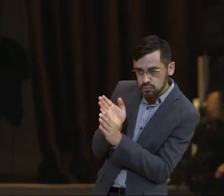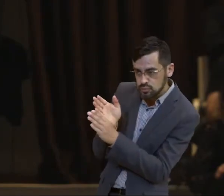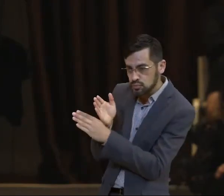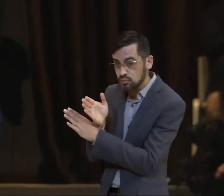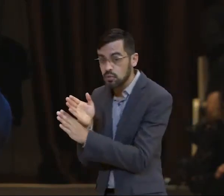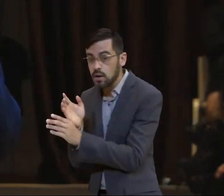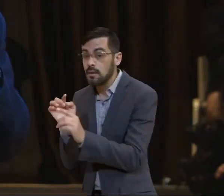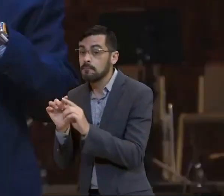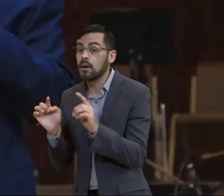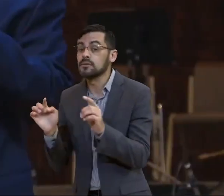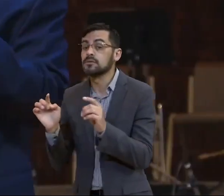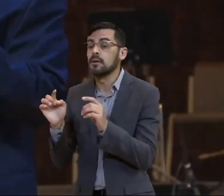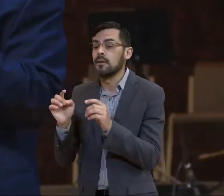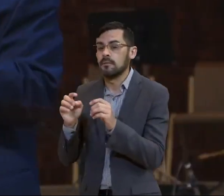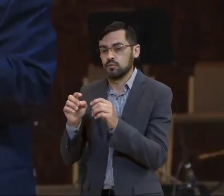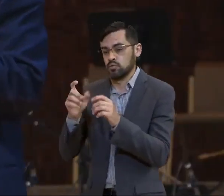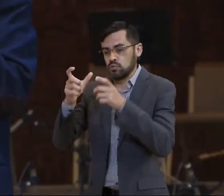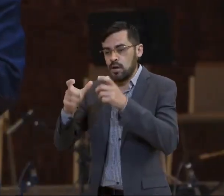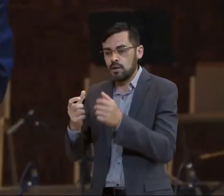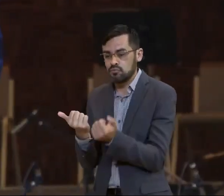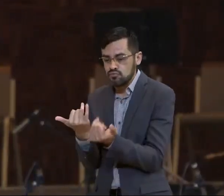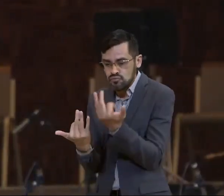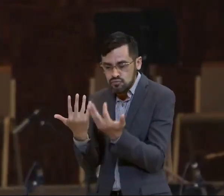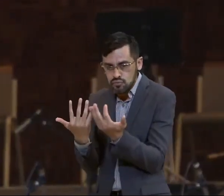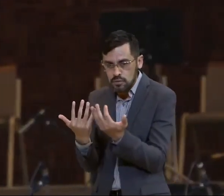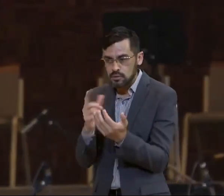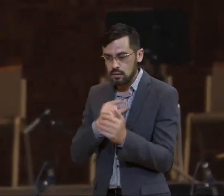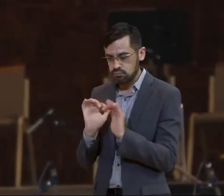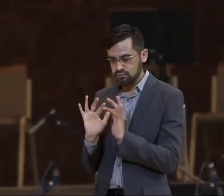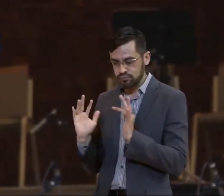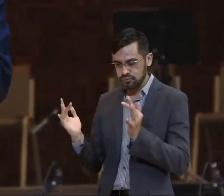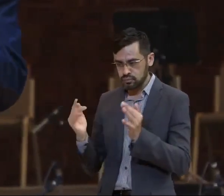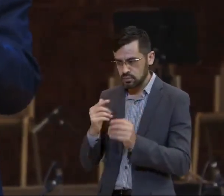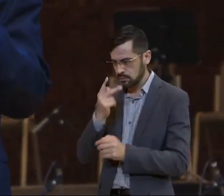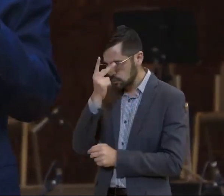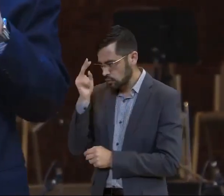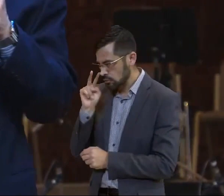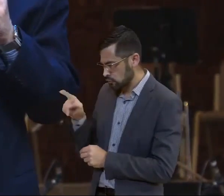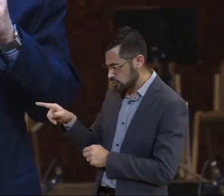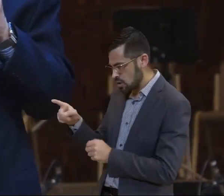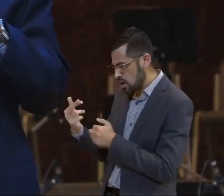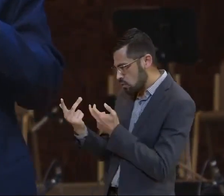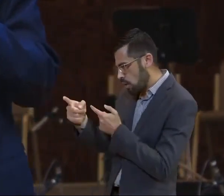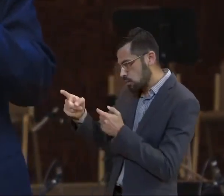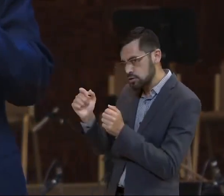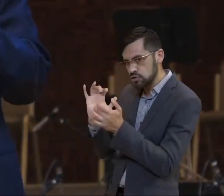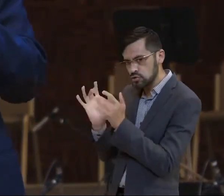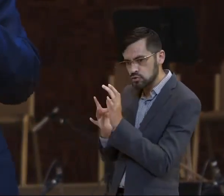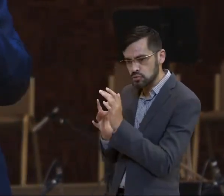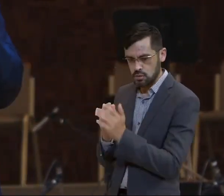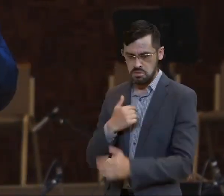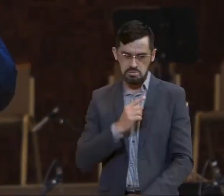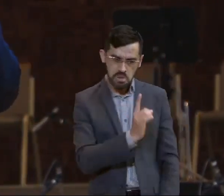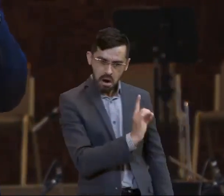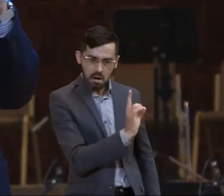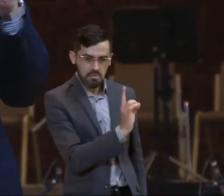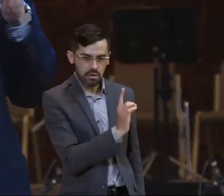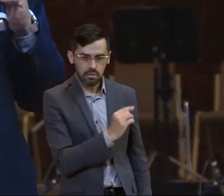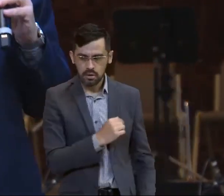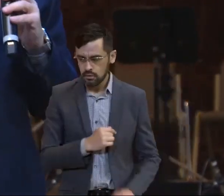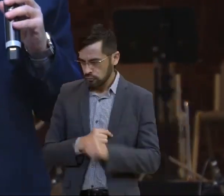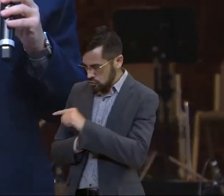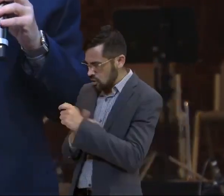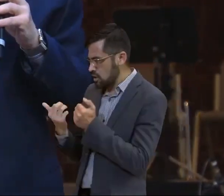Mas quando chega em volta daquela fogueira, alguém diz: você é um deles. Ele diz: eu não. Você é um deles, eu